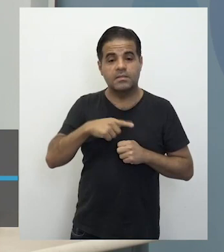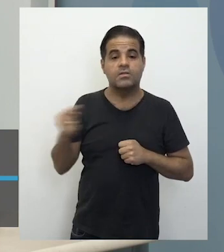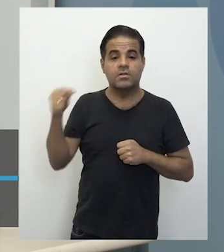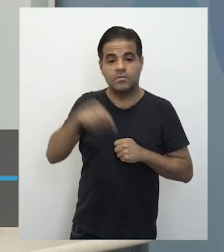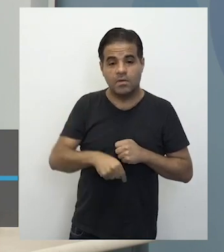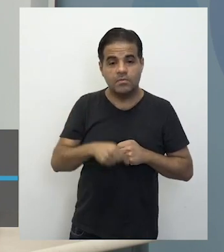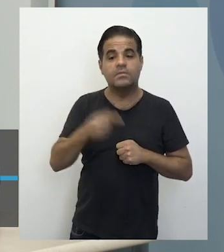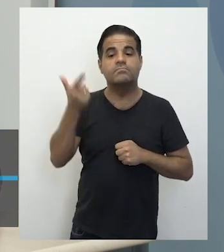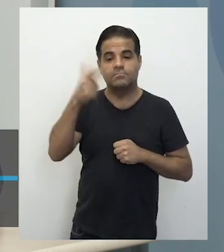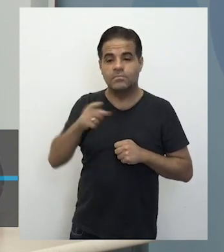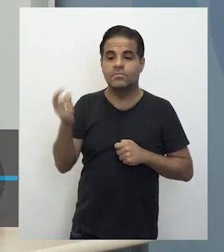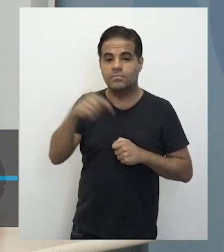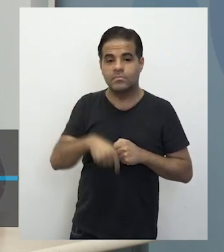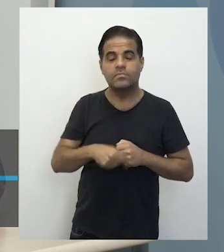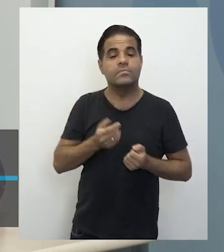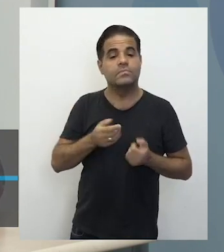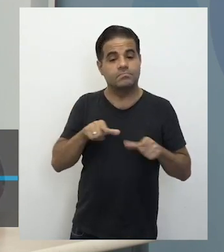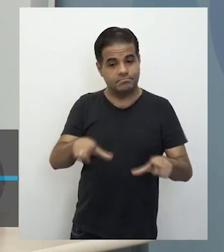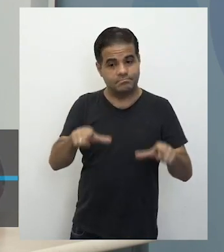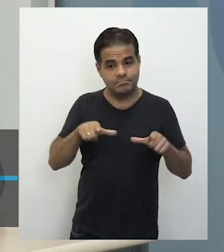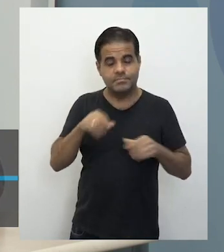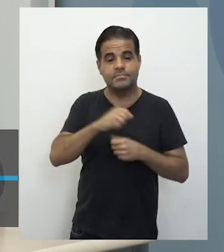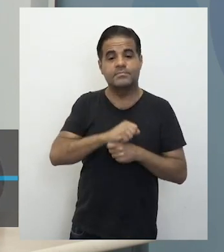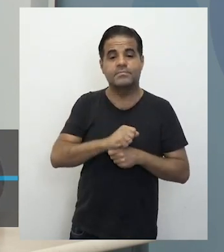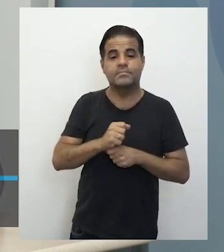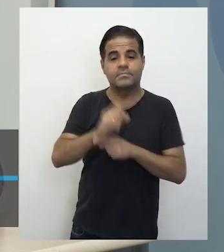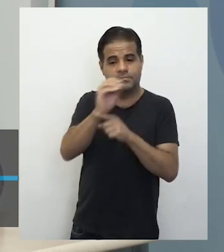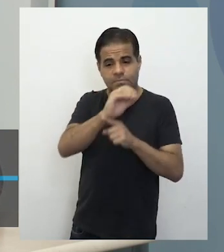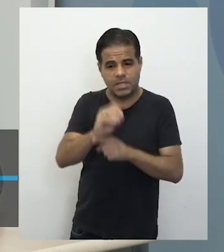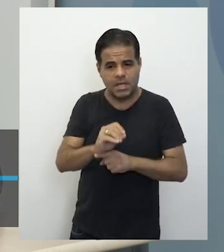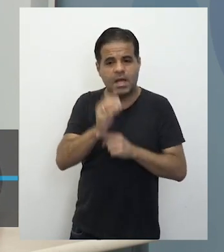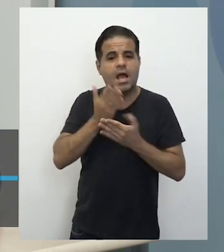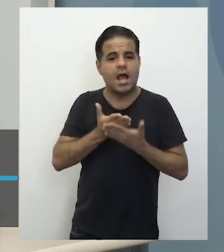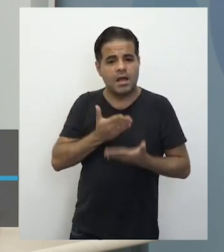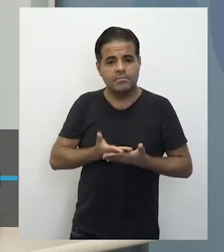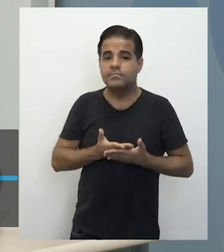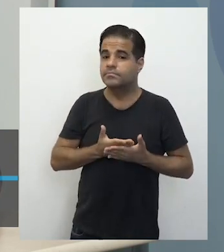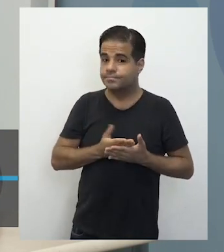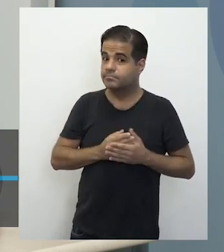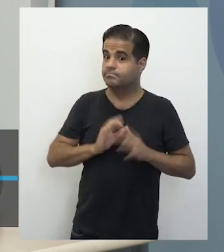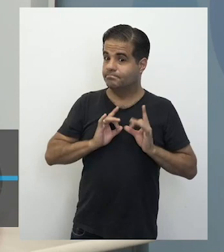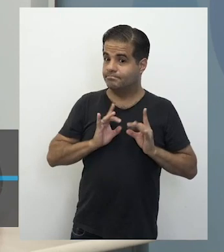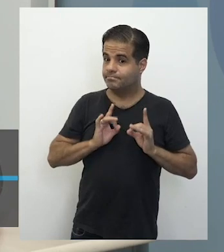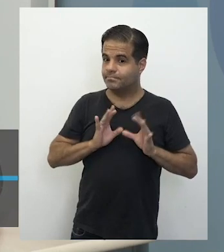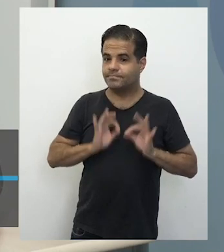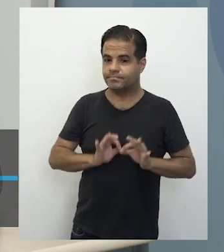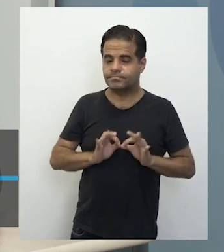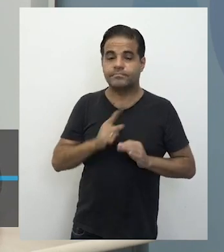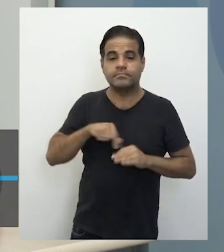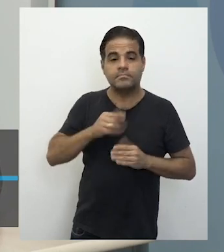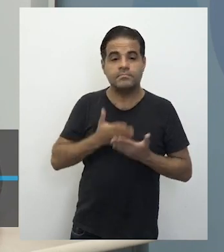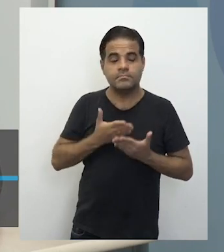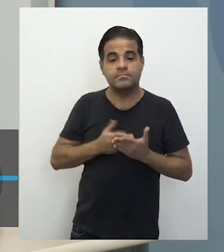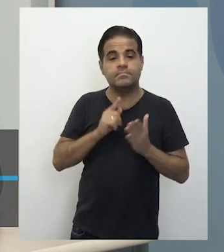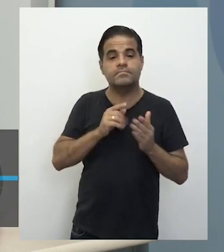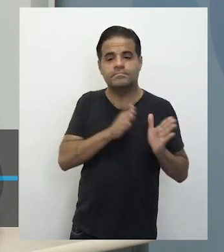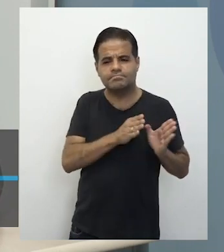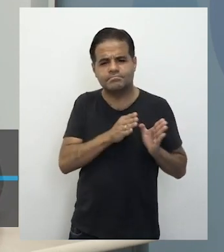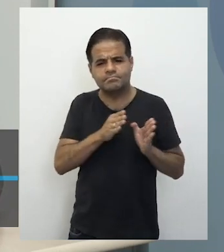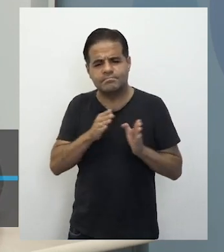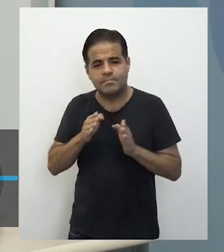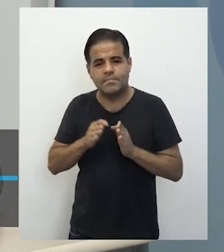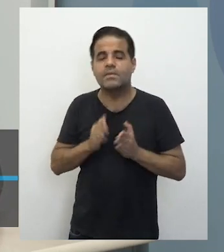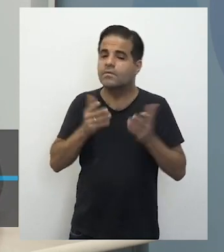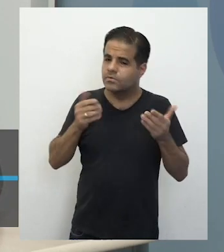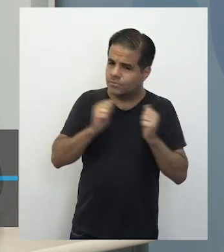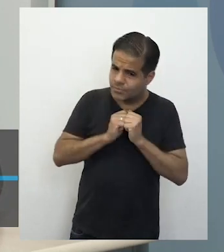estaremos de volta aqui no estúdio do Centro de Mídias, uma aula que é inédita, né? Nossa aula de percurso.